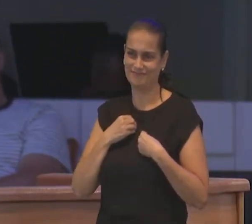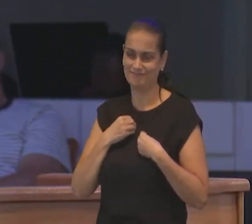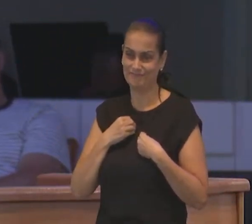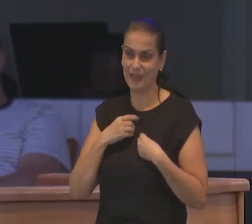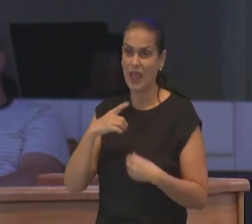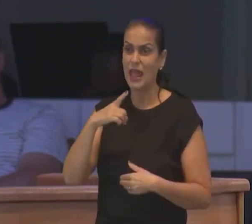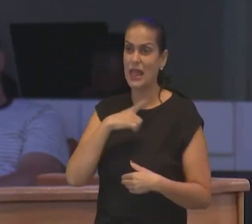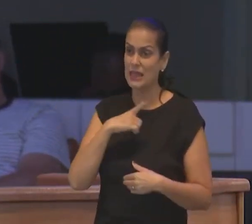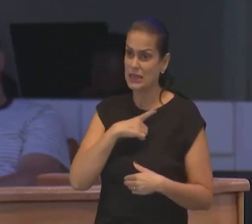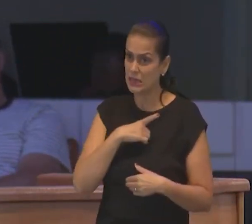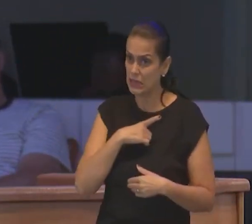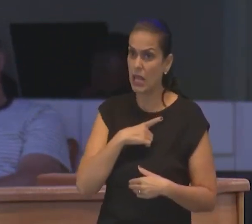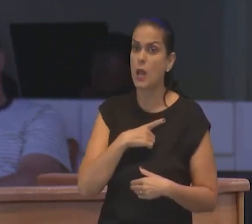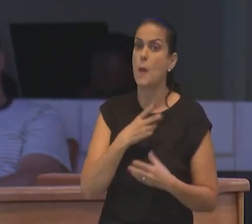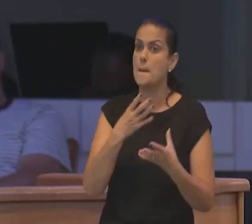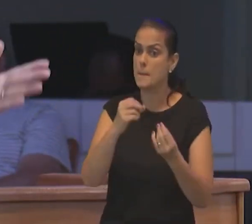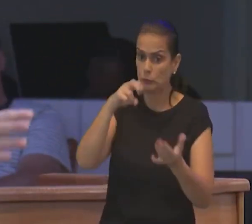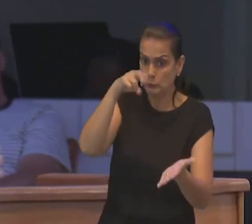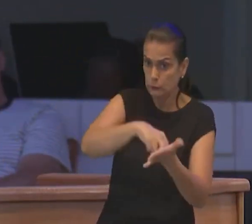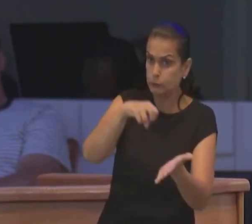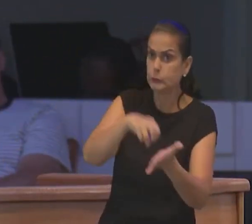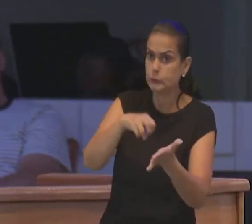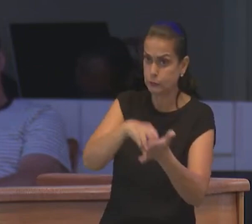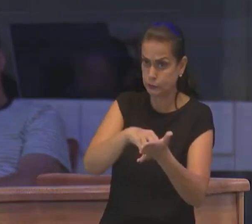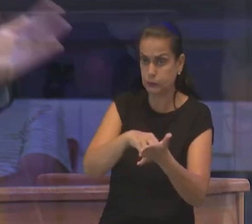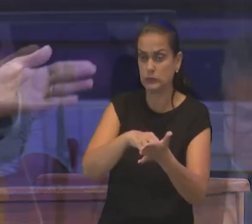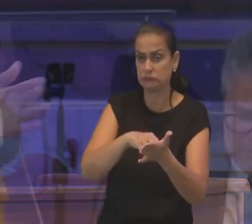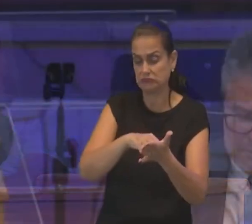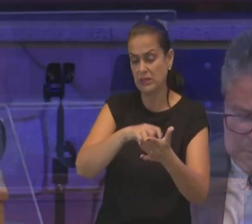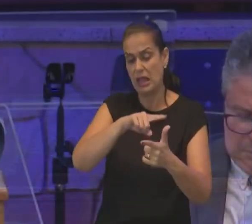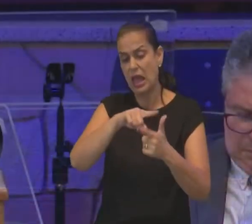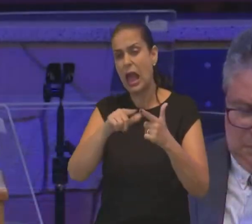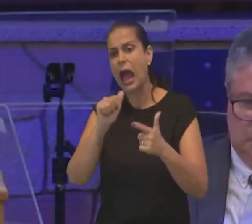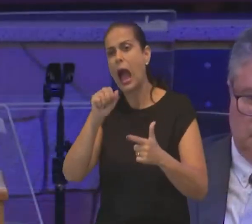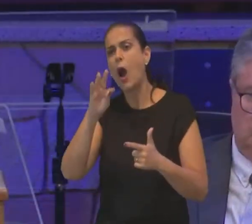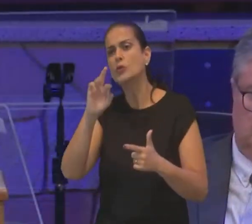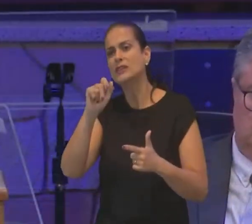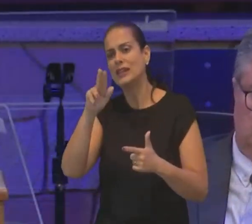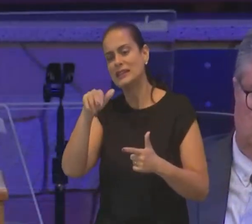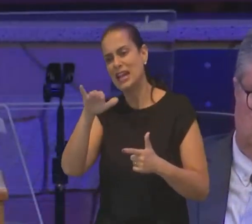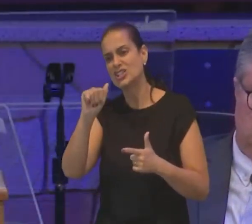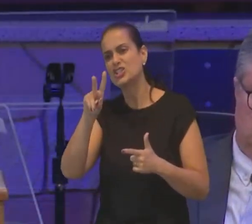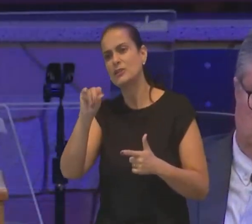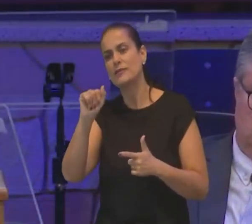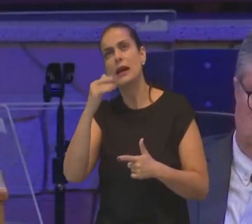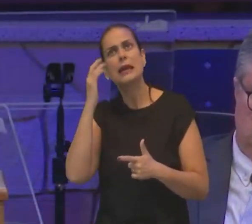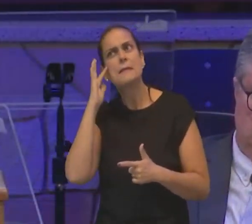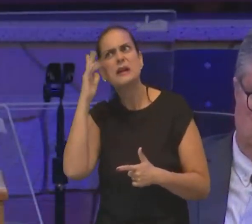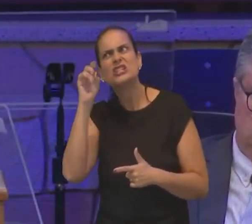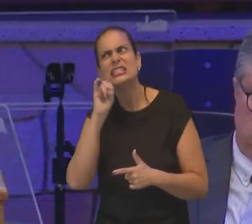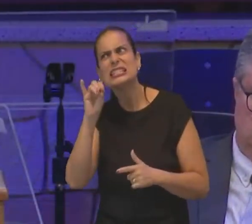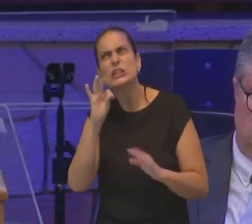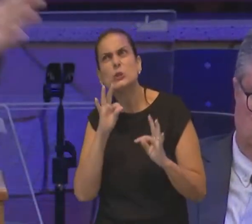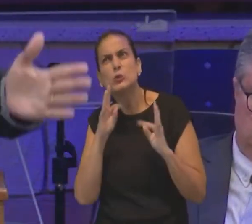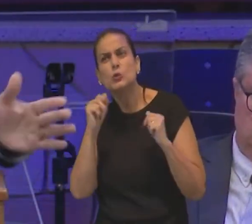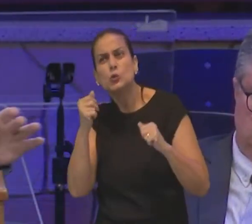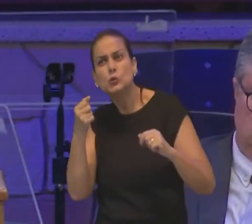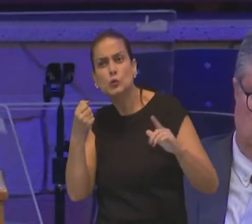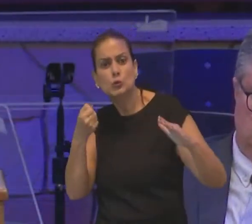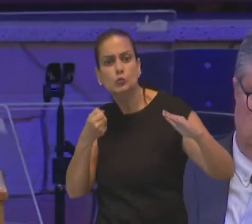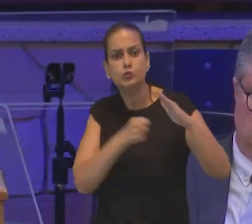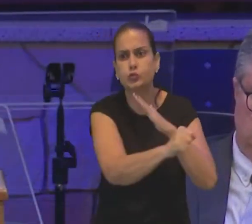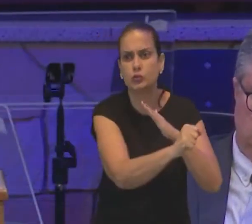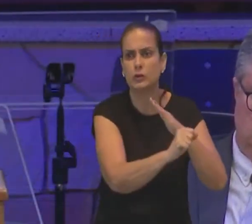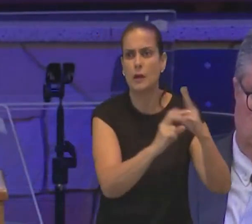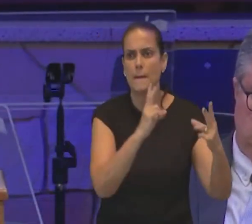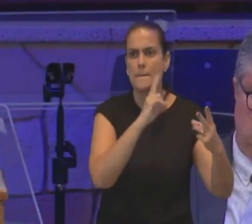Temos muitas penas alternativas no nosso país. Imagine se essas pessoas também estivessem dentro do presídio. Muitos mandados de